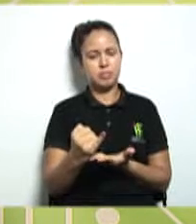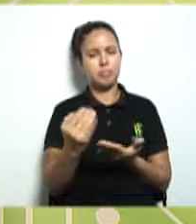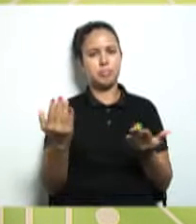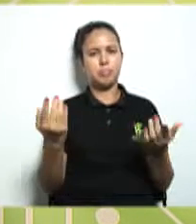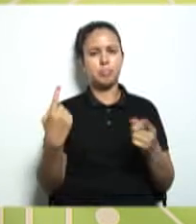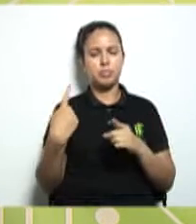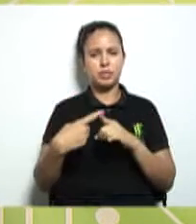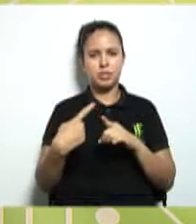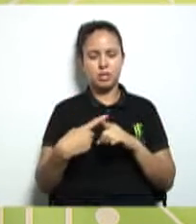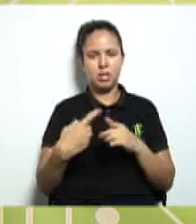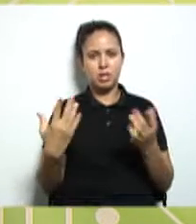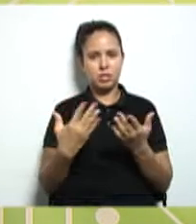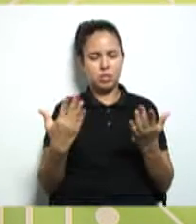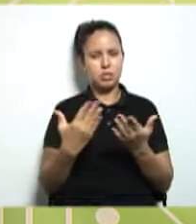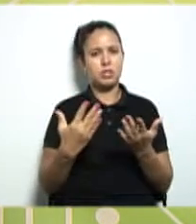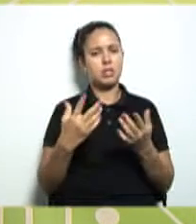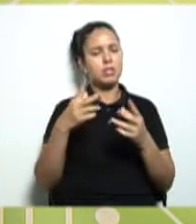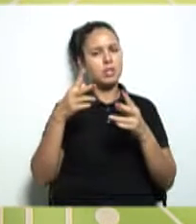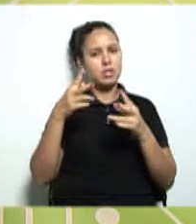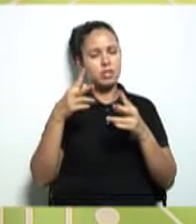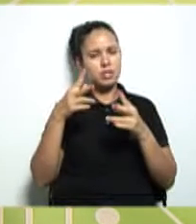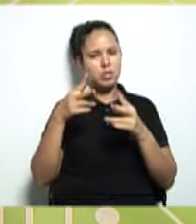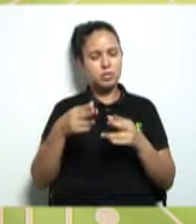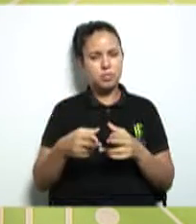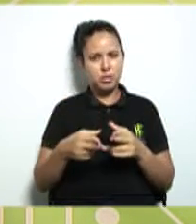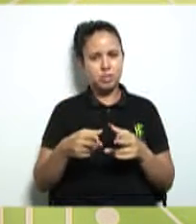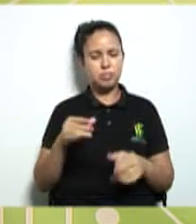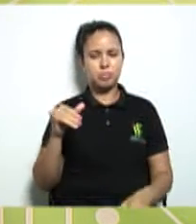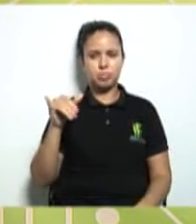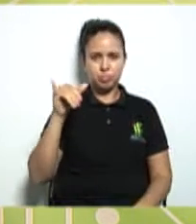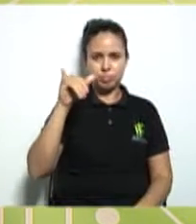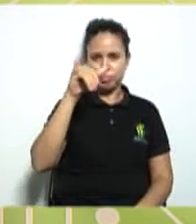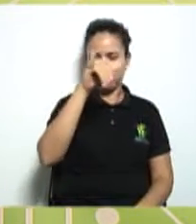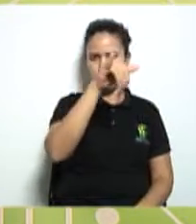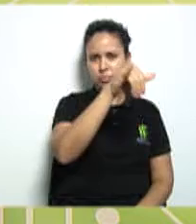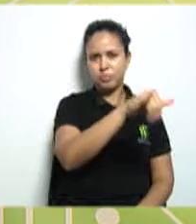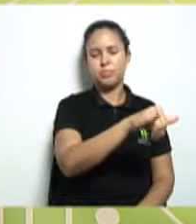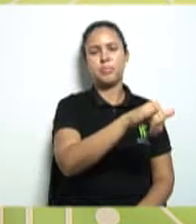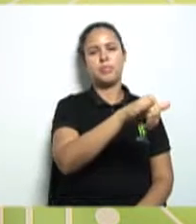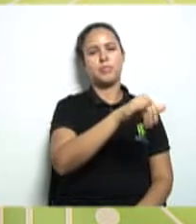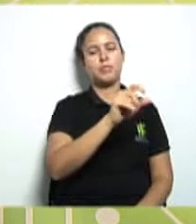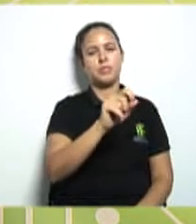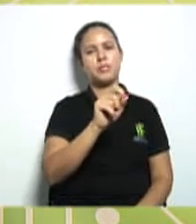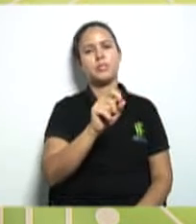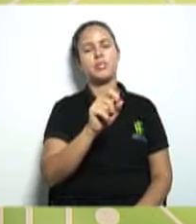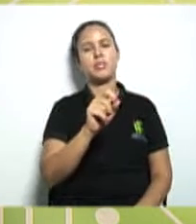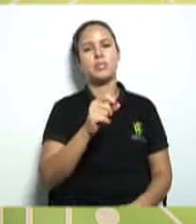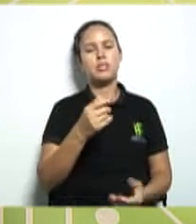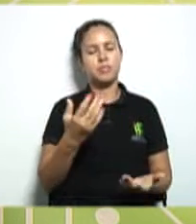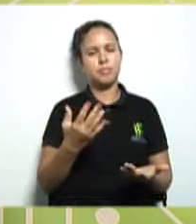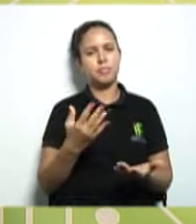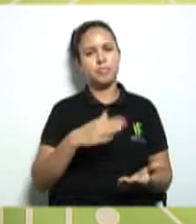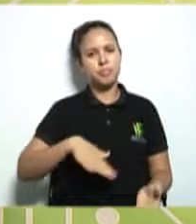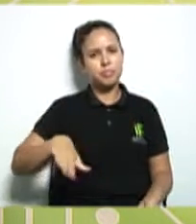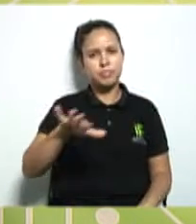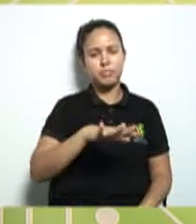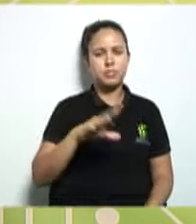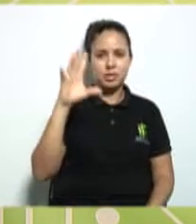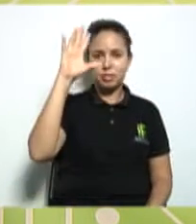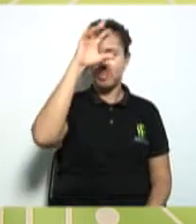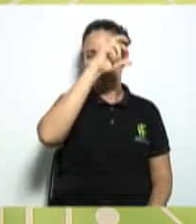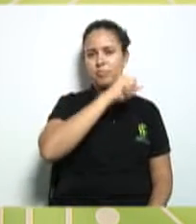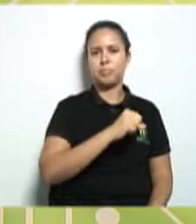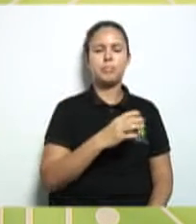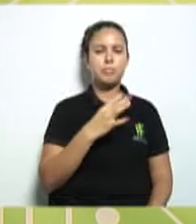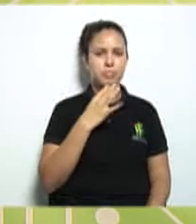porque agora vamos decolar. Decolar rumo a quê mesmo, gente? Ao conhecimento do cooperativismo, não é